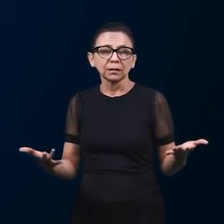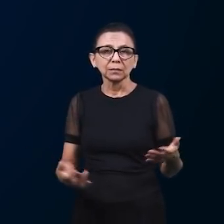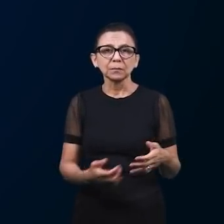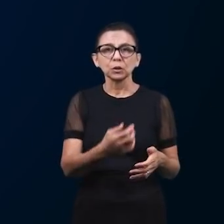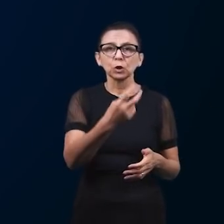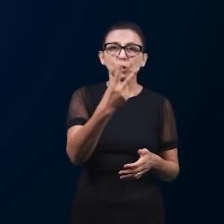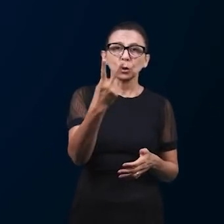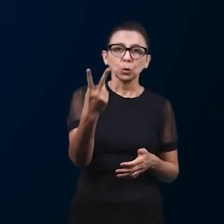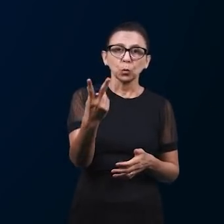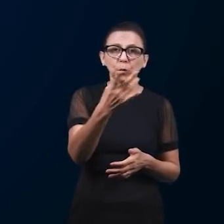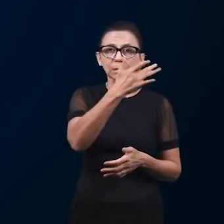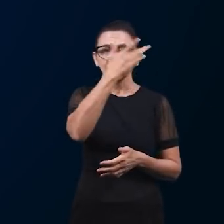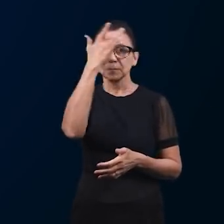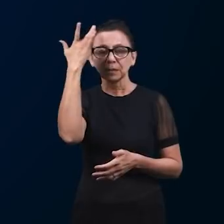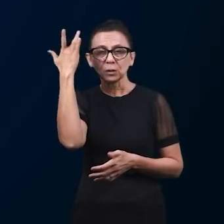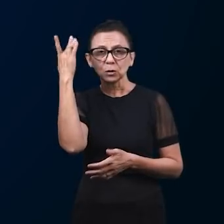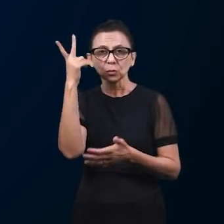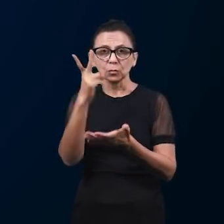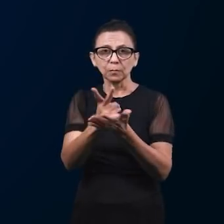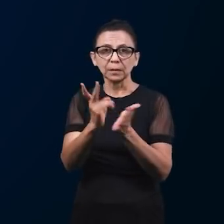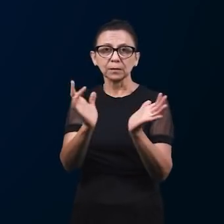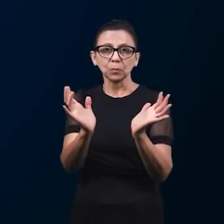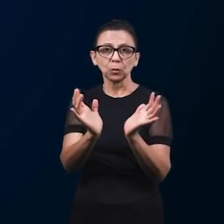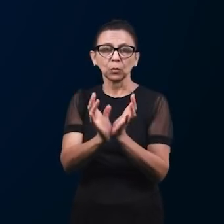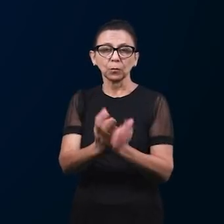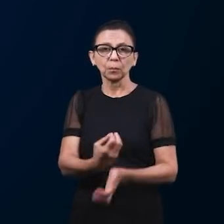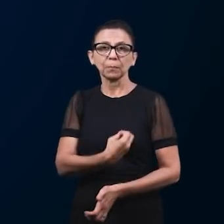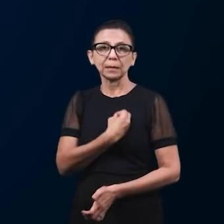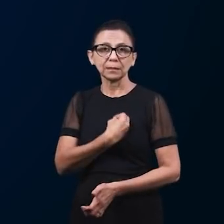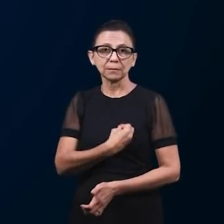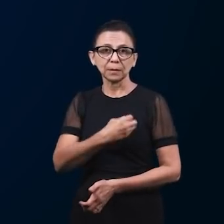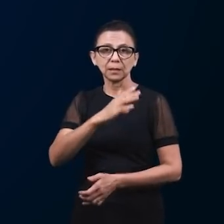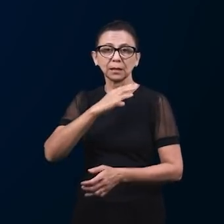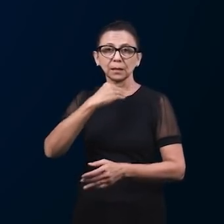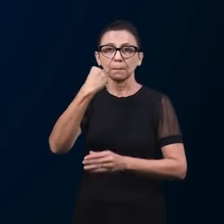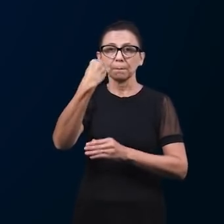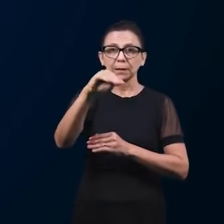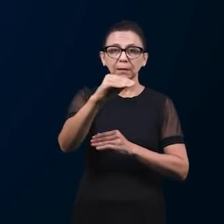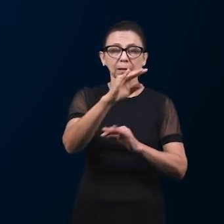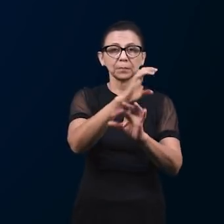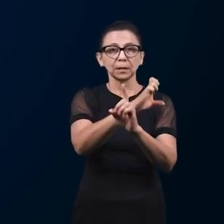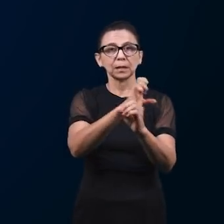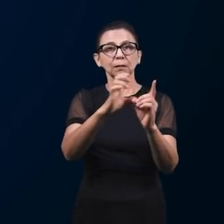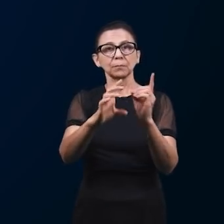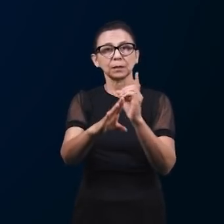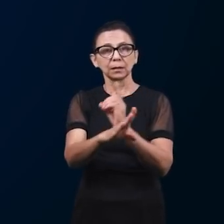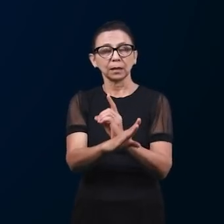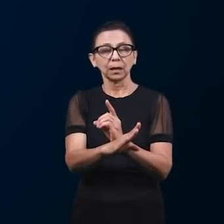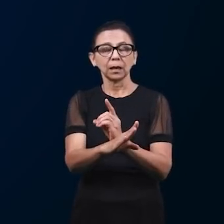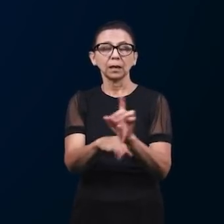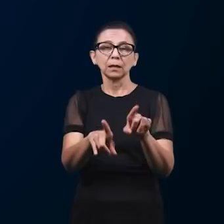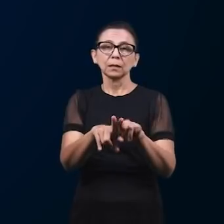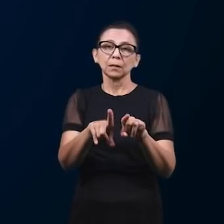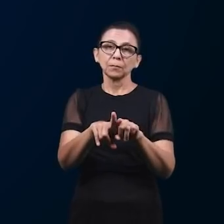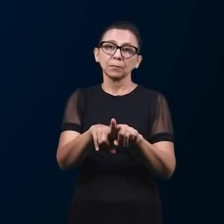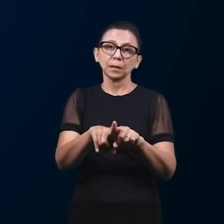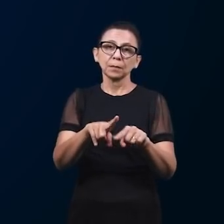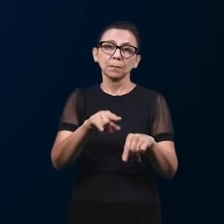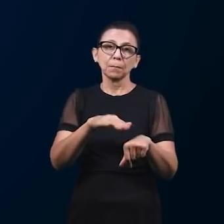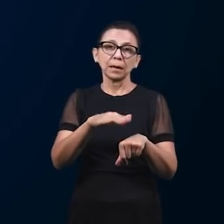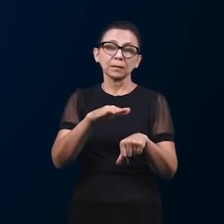duas participações daquele mesmo grupo para a EBD, além das contribuições